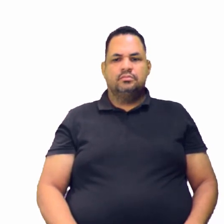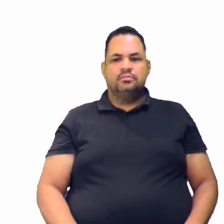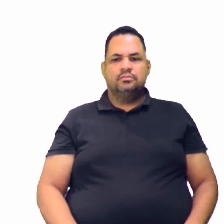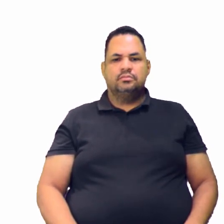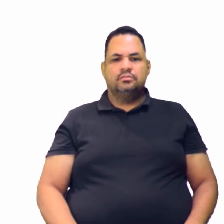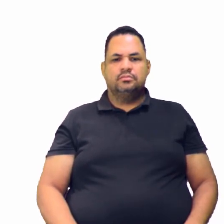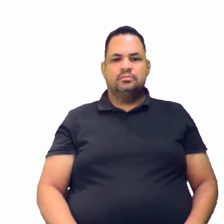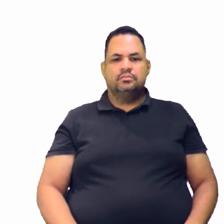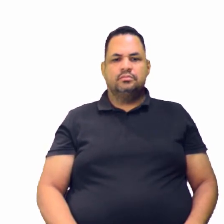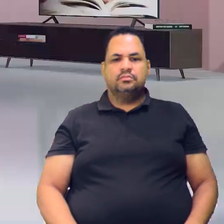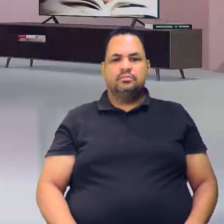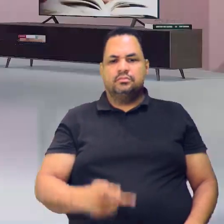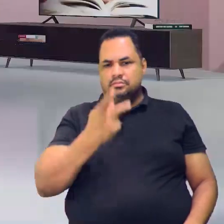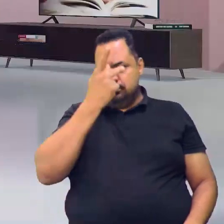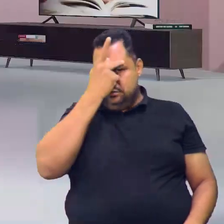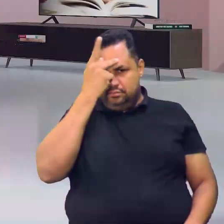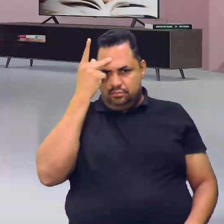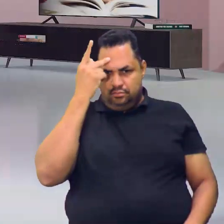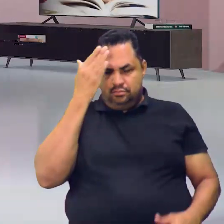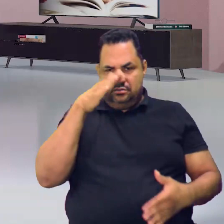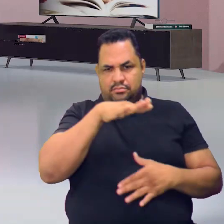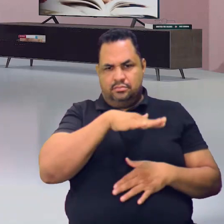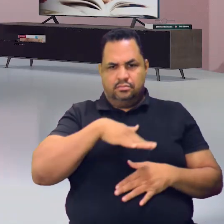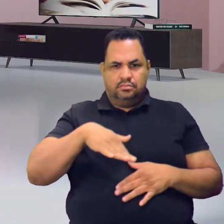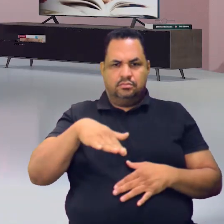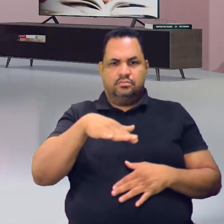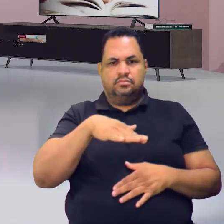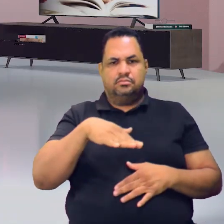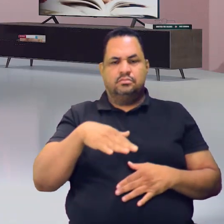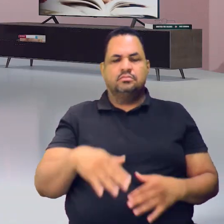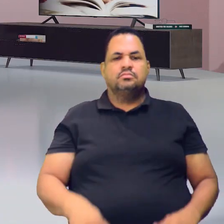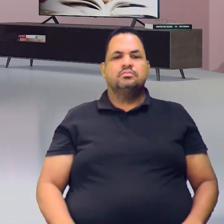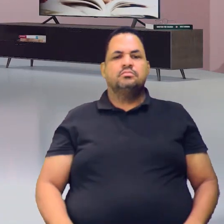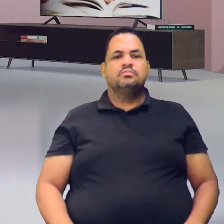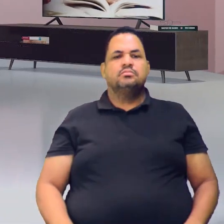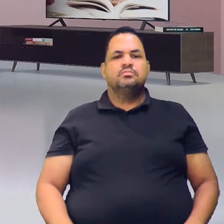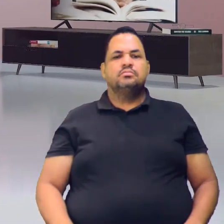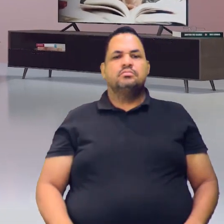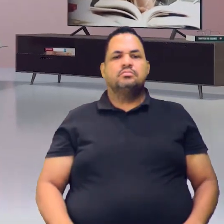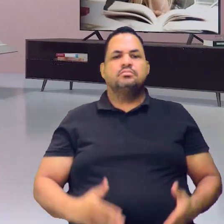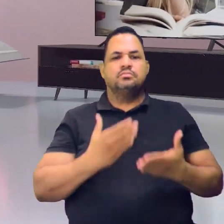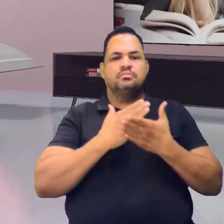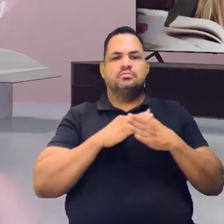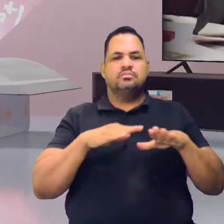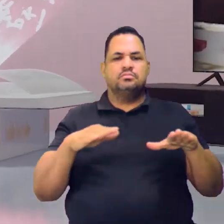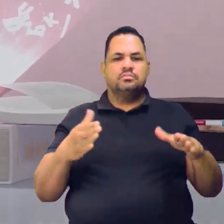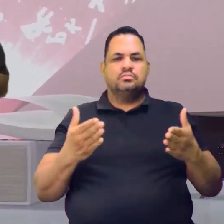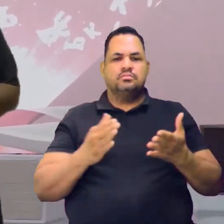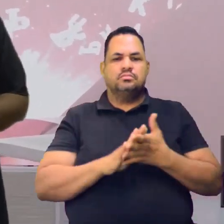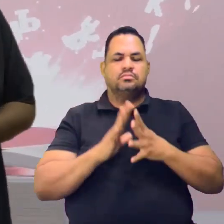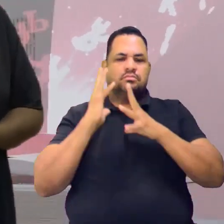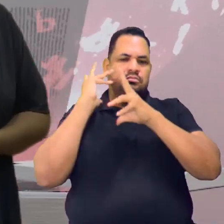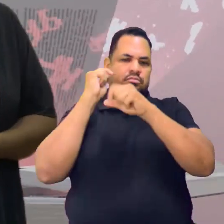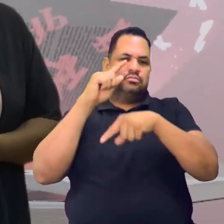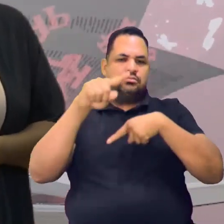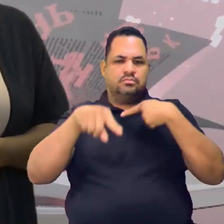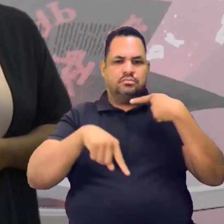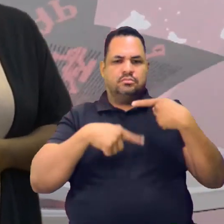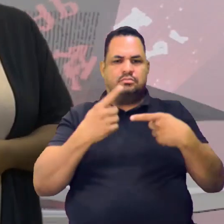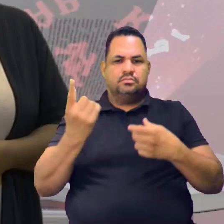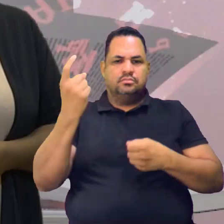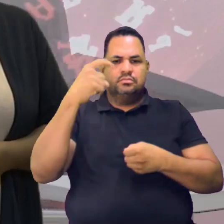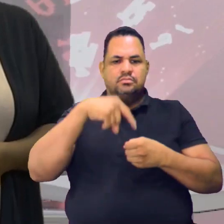bom? Personagem, narrador, espaço e enredo. Então, ficando por aqui, nossa revisão, e daqui a